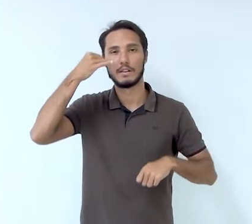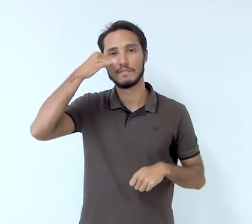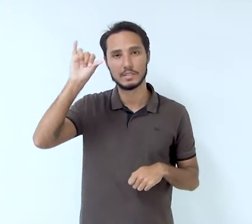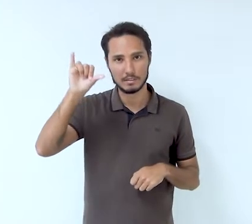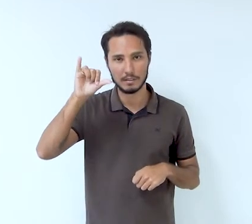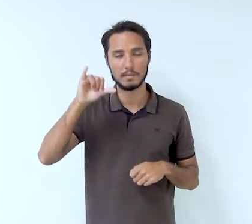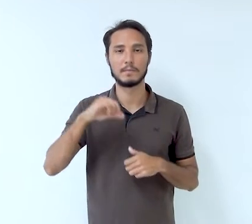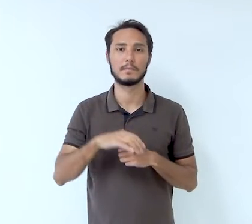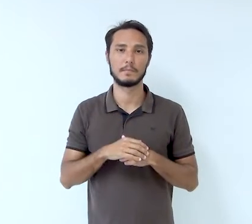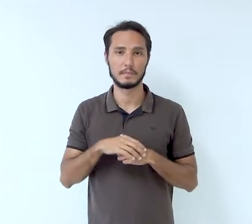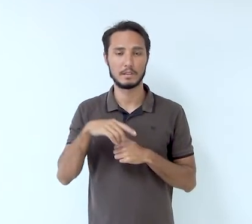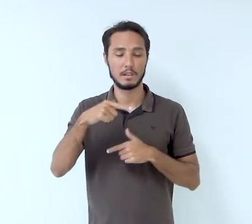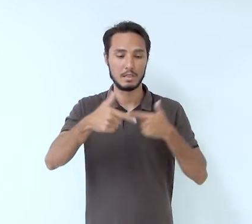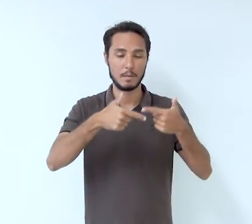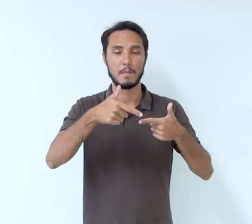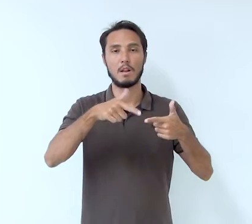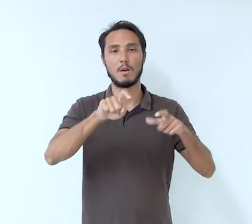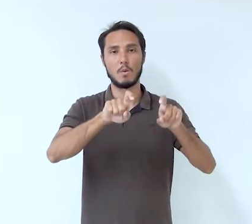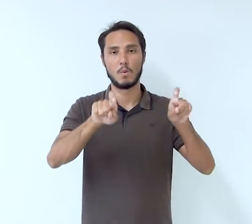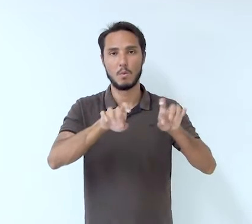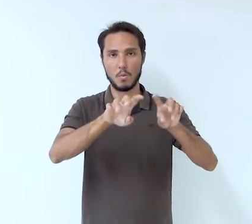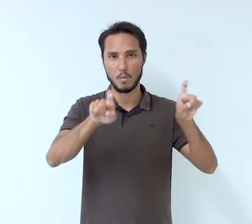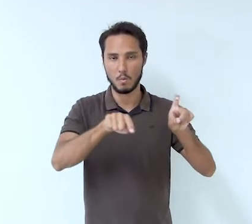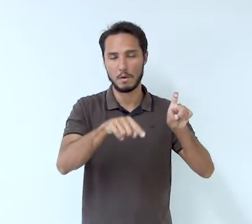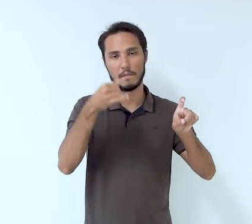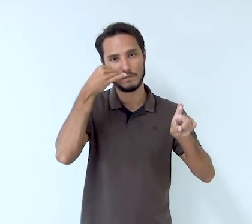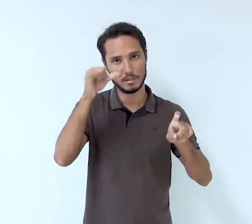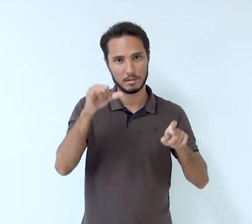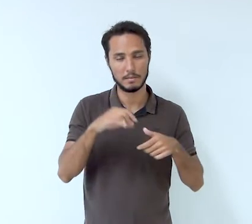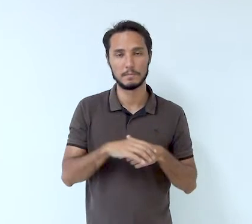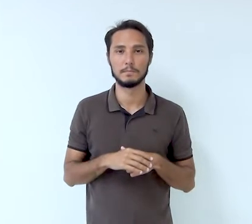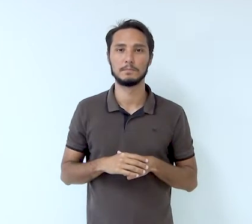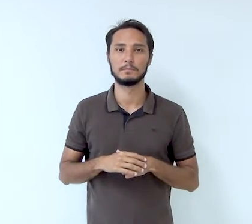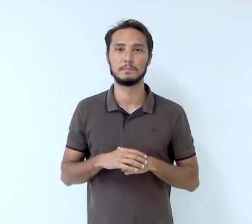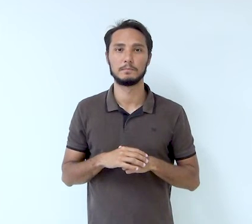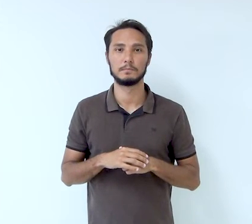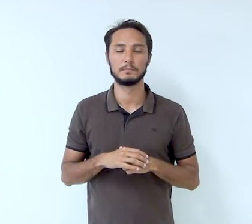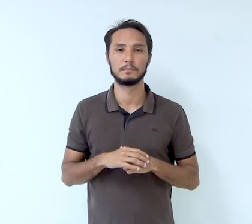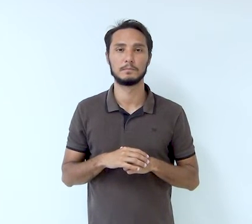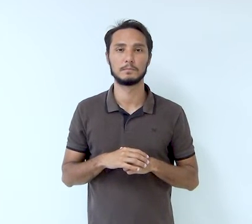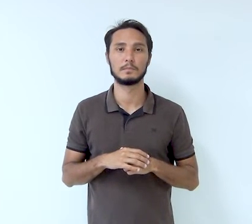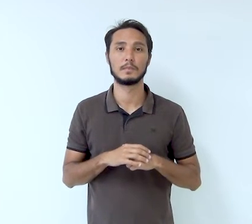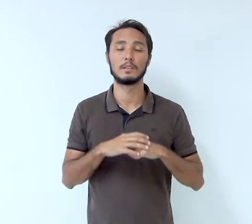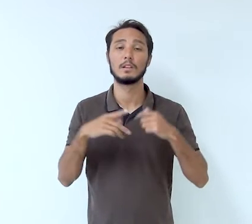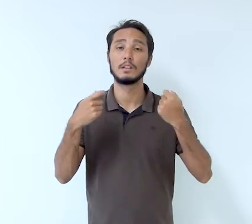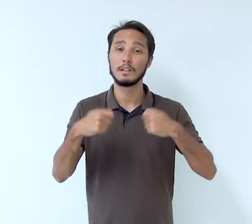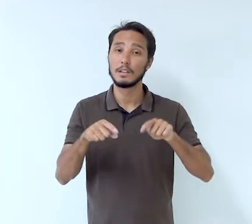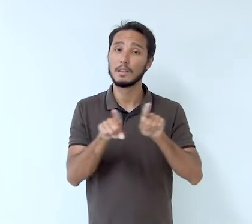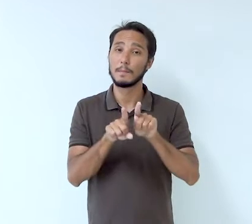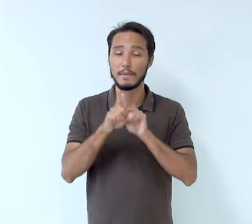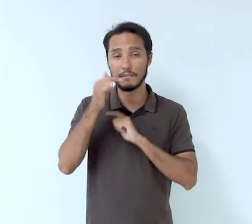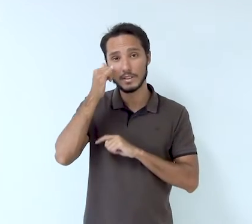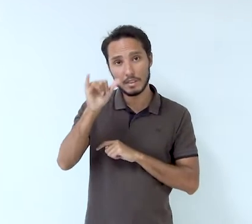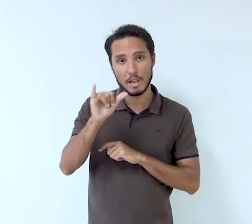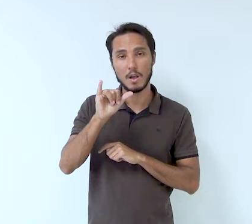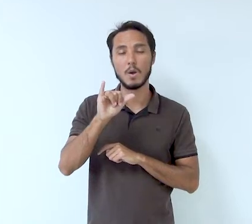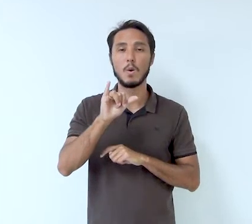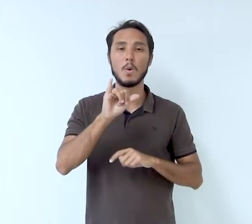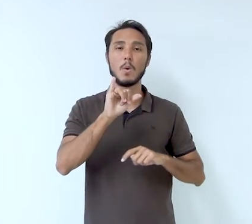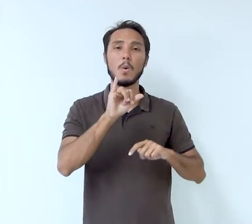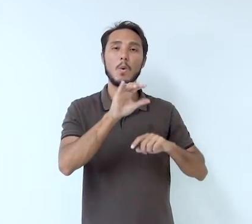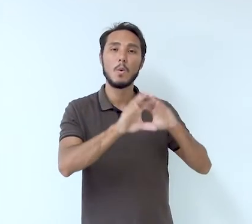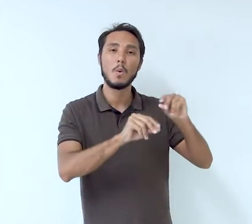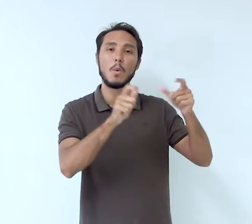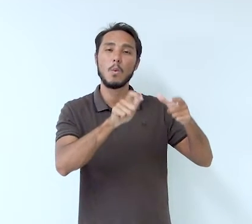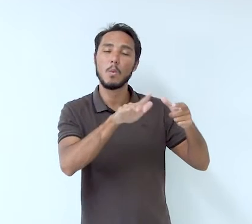devem ser evitadas durante a manutenção de computadores. Devemos evitar também o